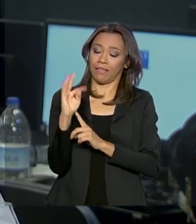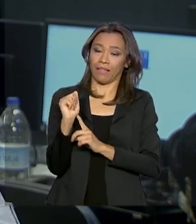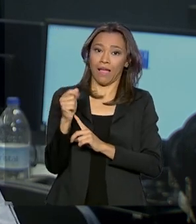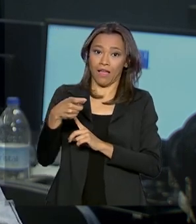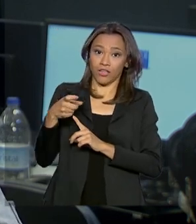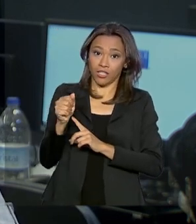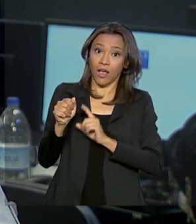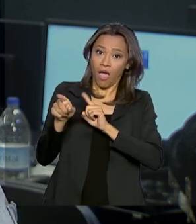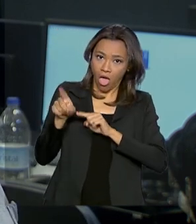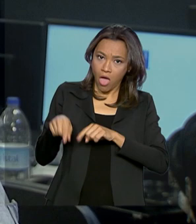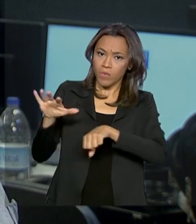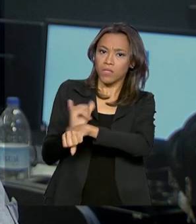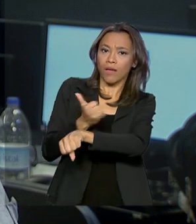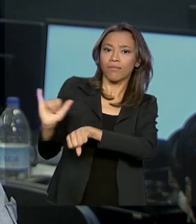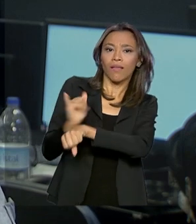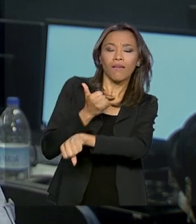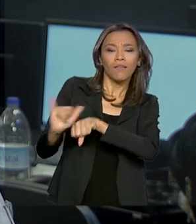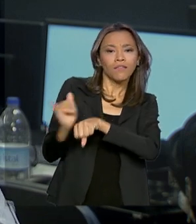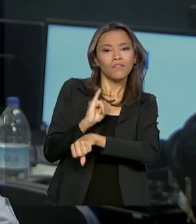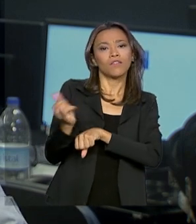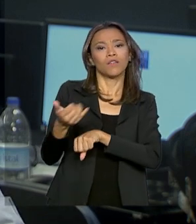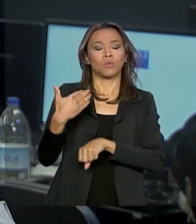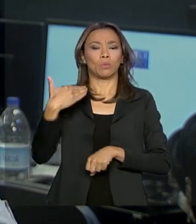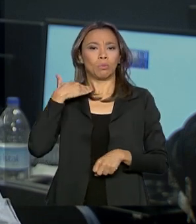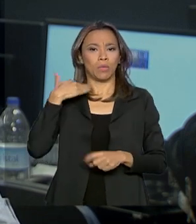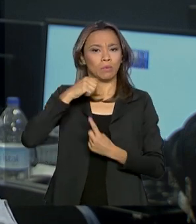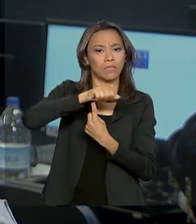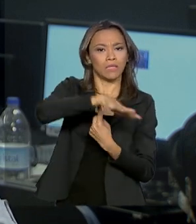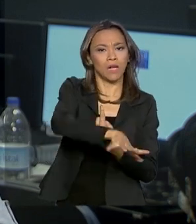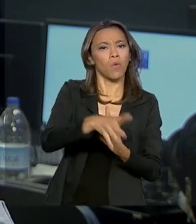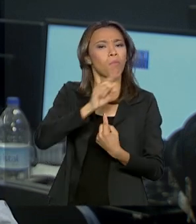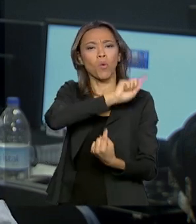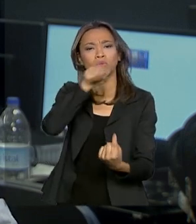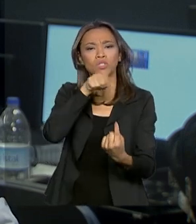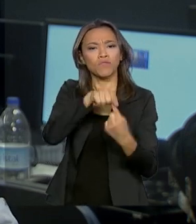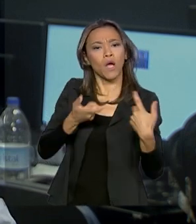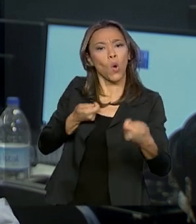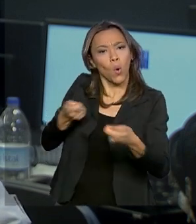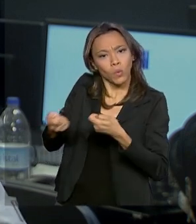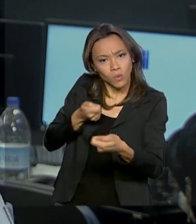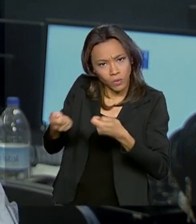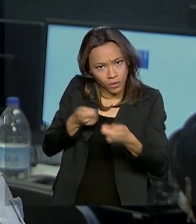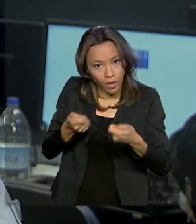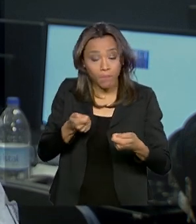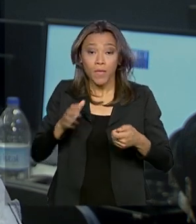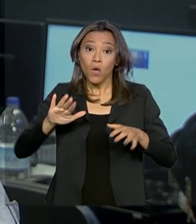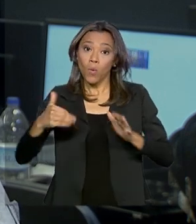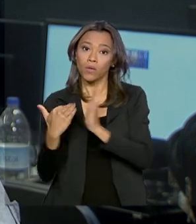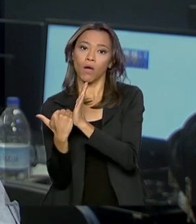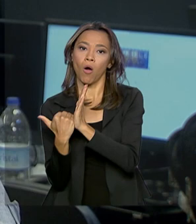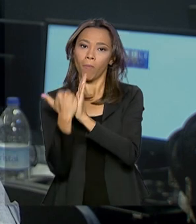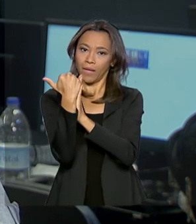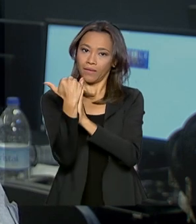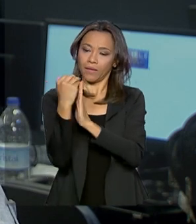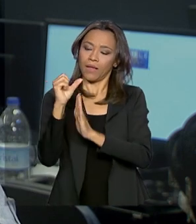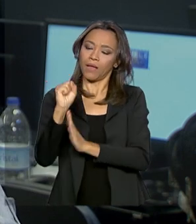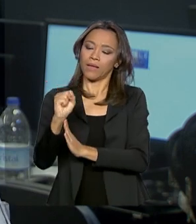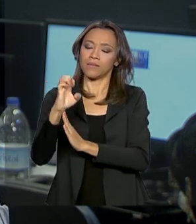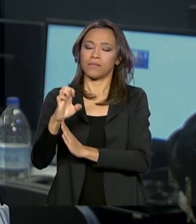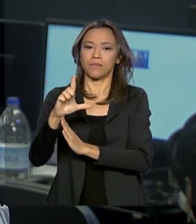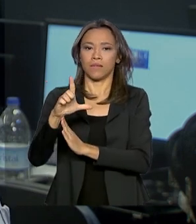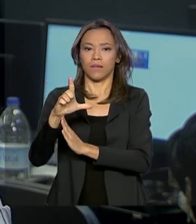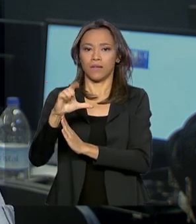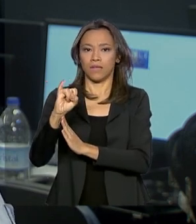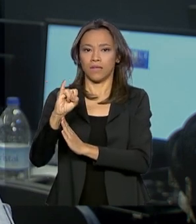Banco Central para manter a inflação sob controle. Quando o Copom aumenta a Selic, o objetivo é conter a